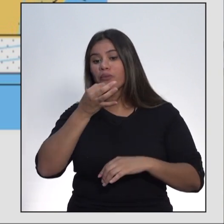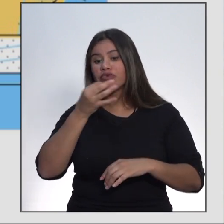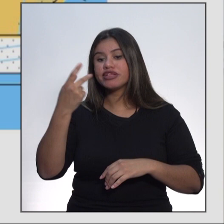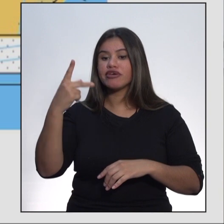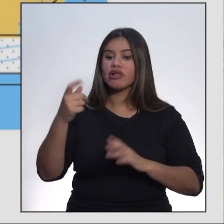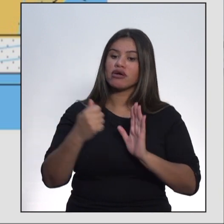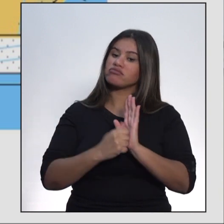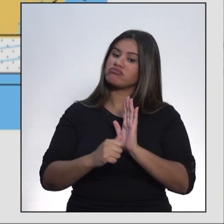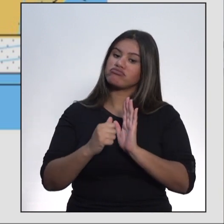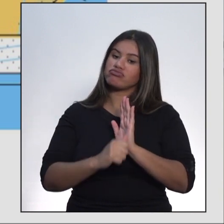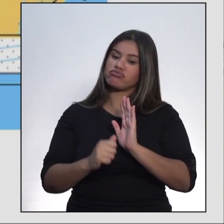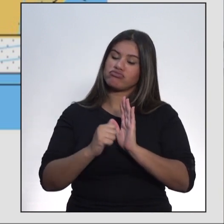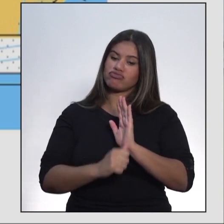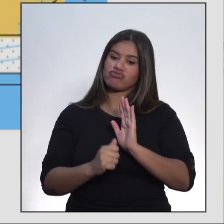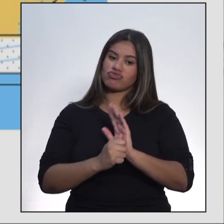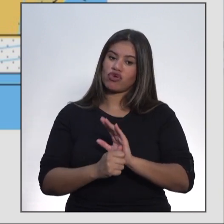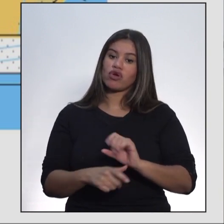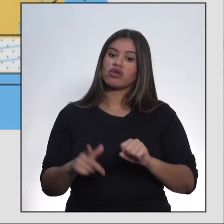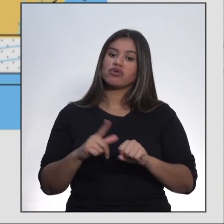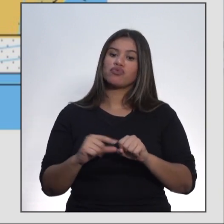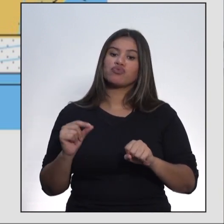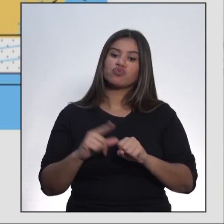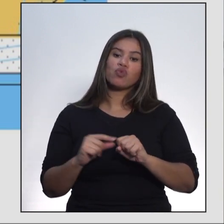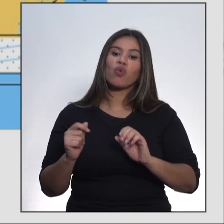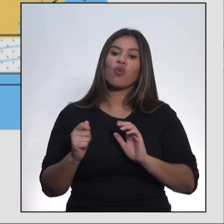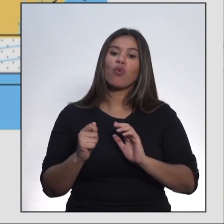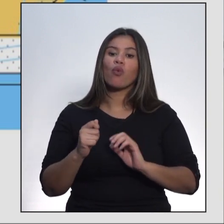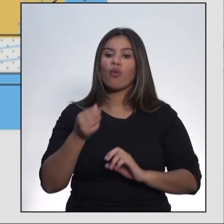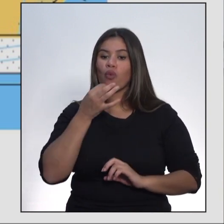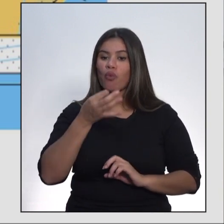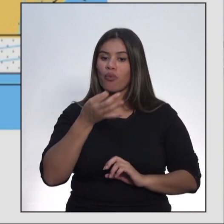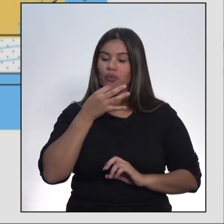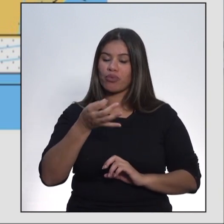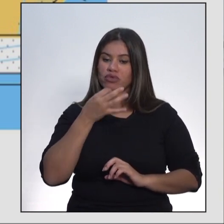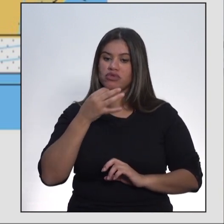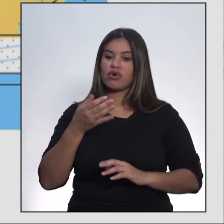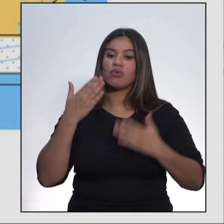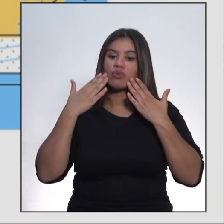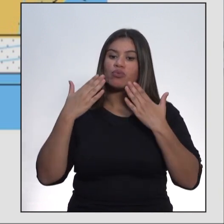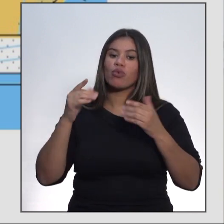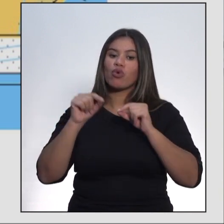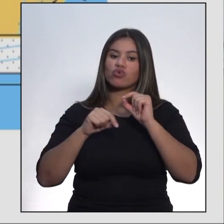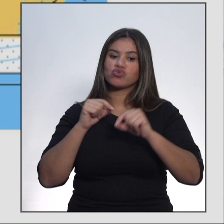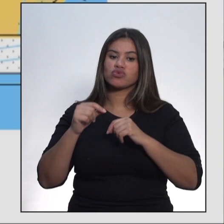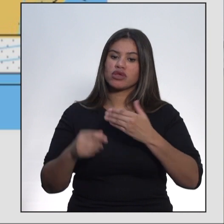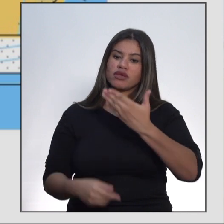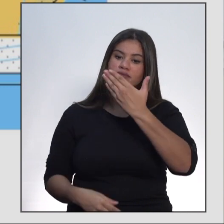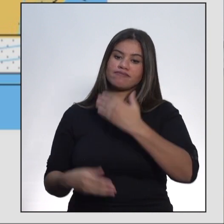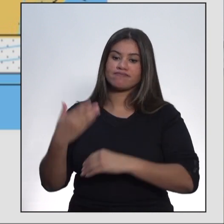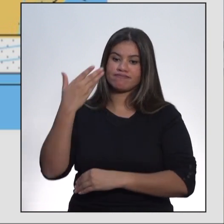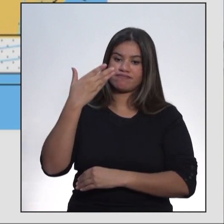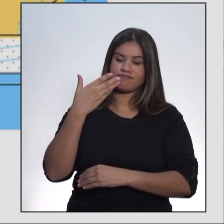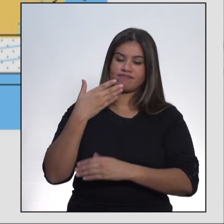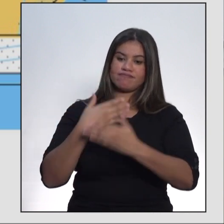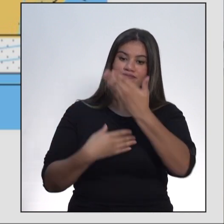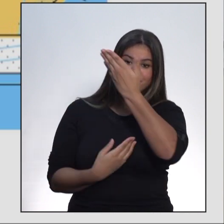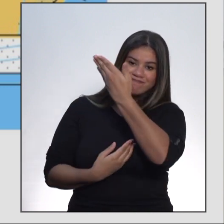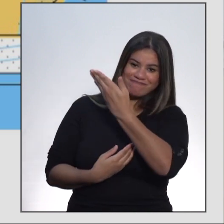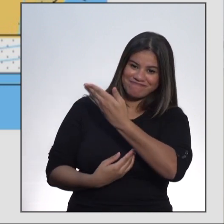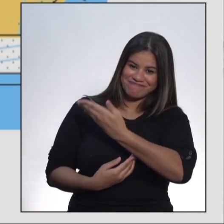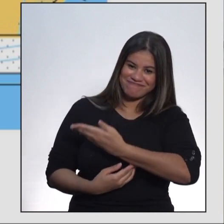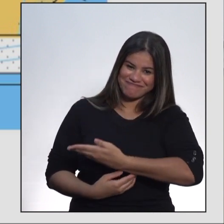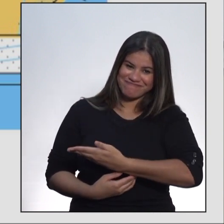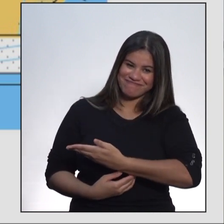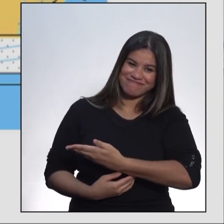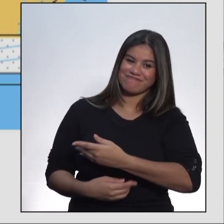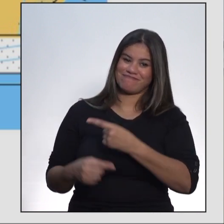artigo de opinião apresenta o quê? Esses elementos que acabam se encaixando, né,